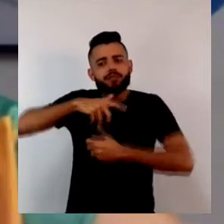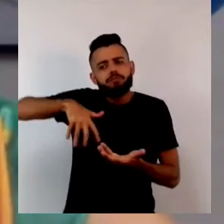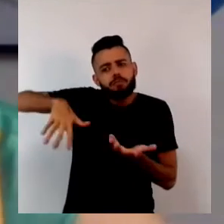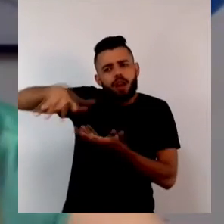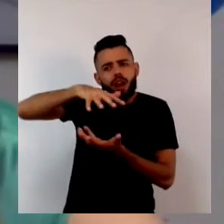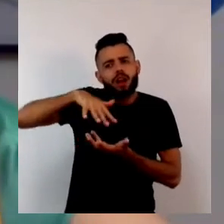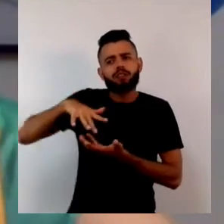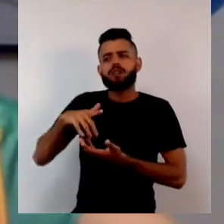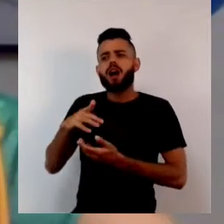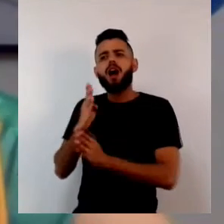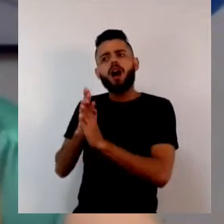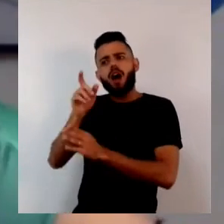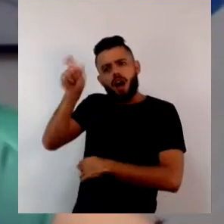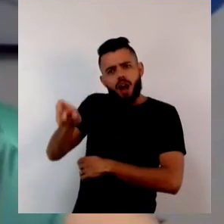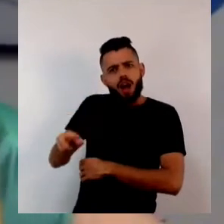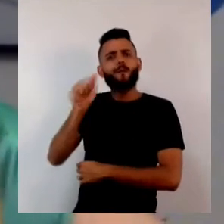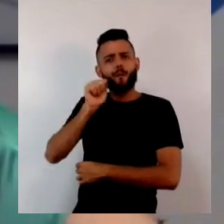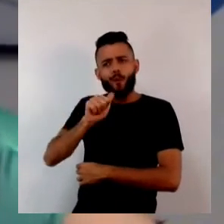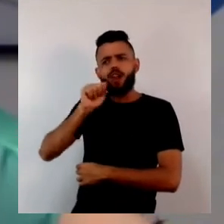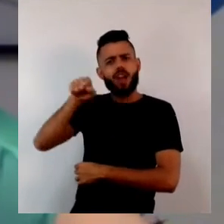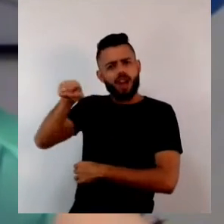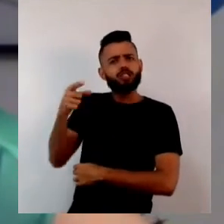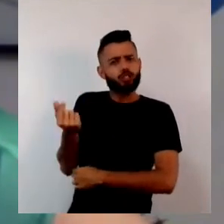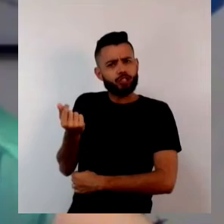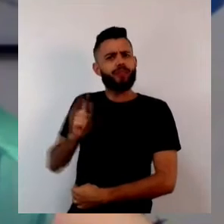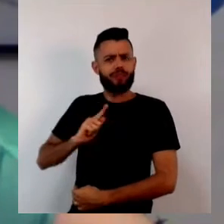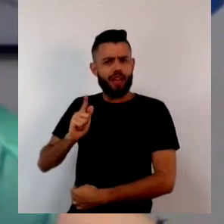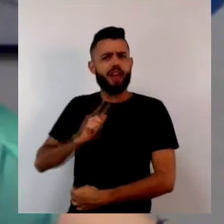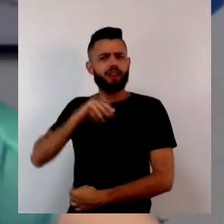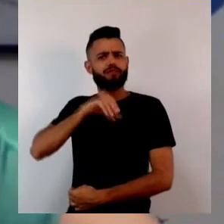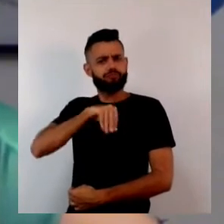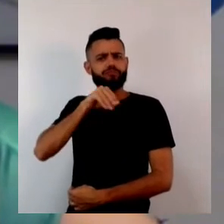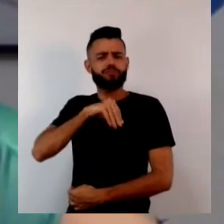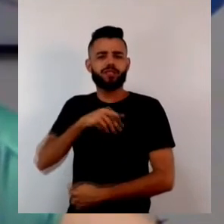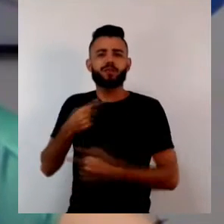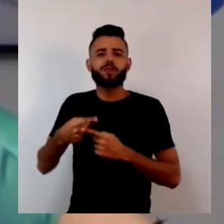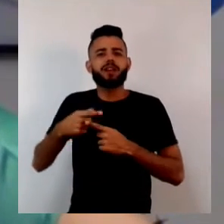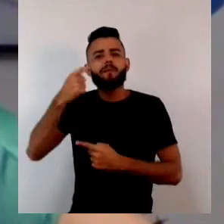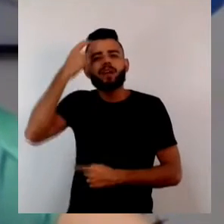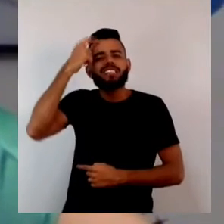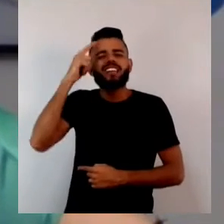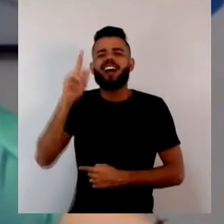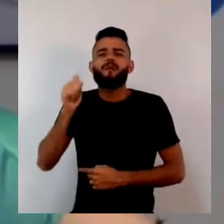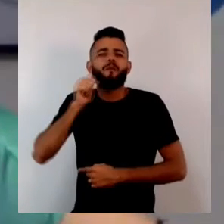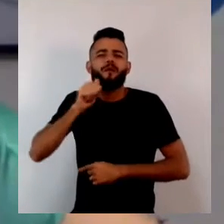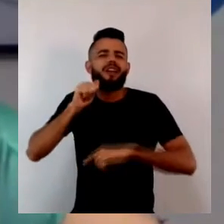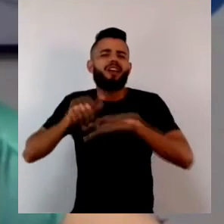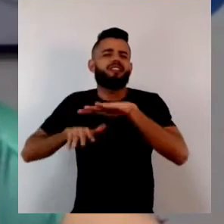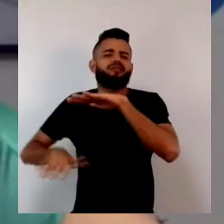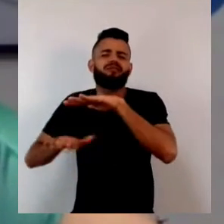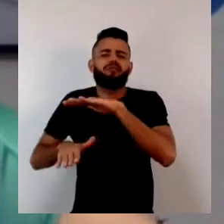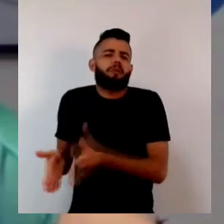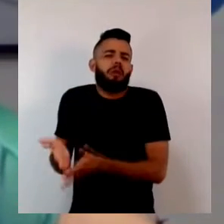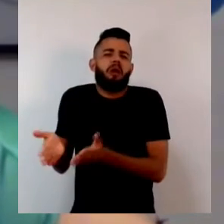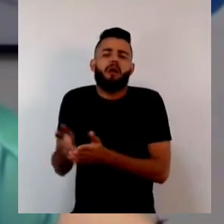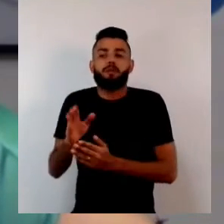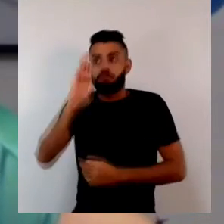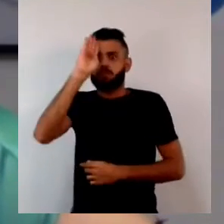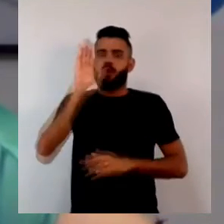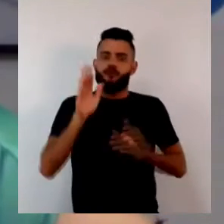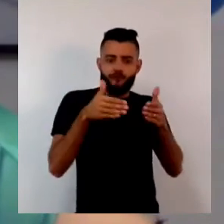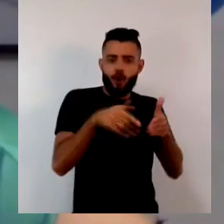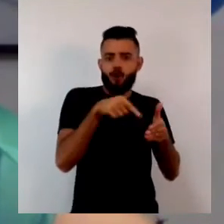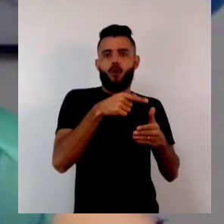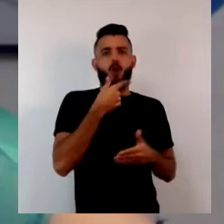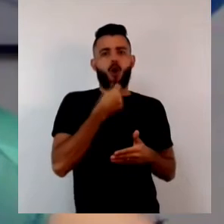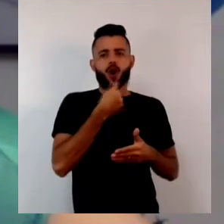no bolso, né? Que a gente começou a dizer, mulher não é nicho de mercado, mulher é o mercado, porque as mulheres estavam realmente